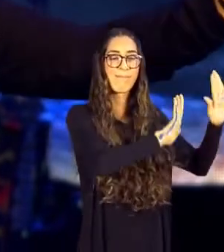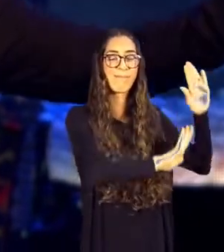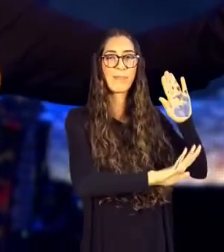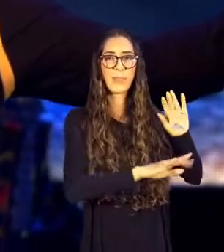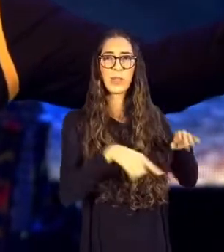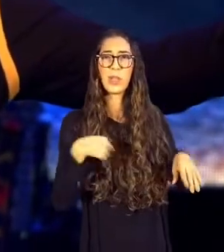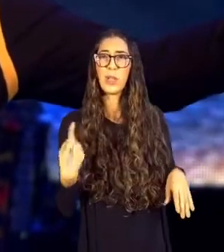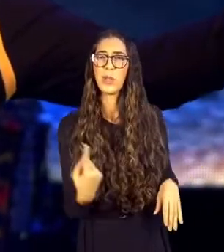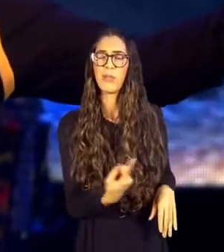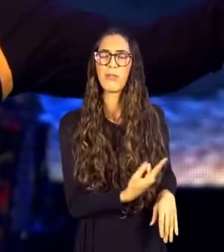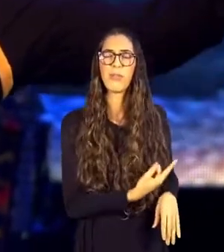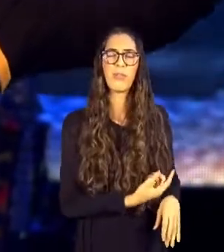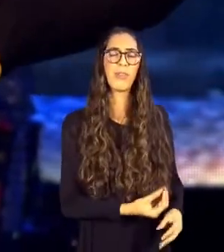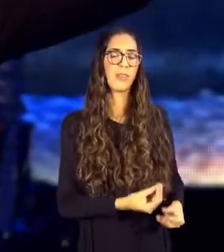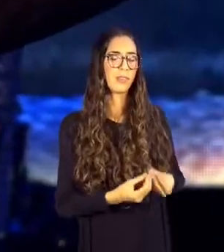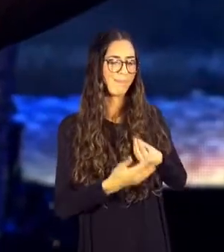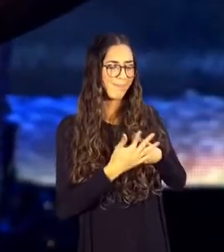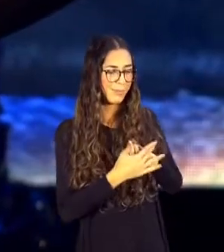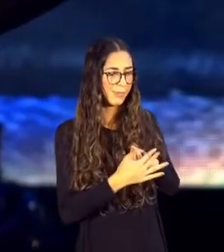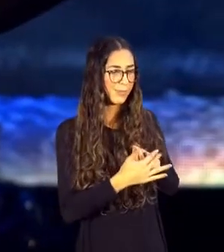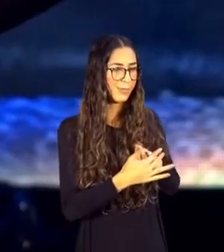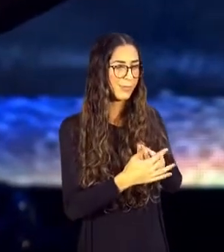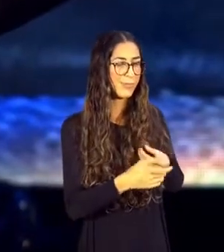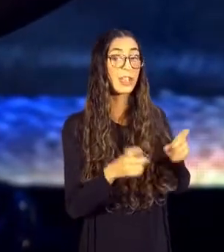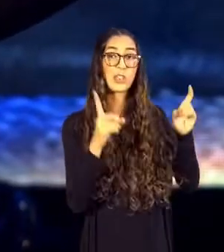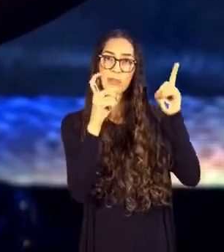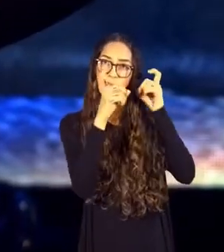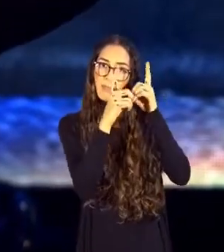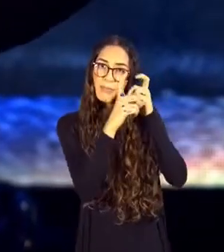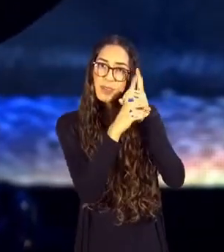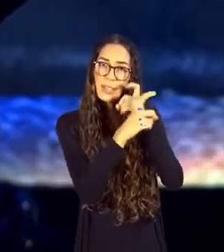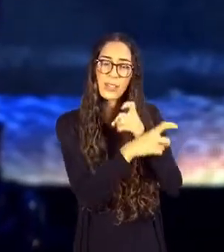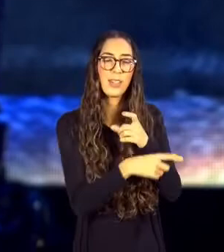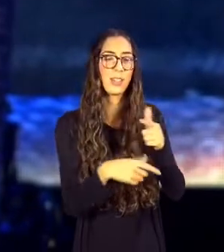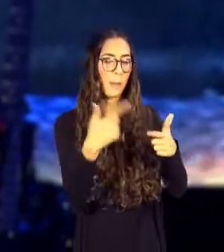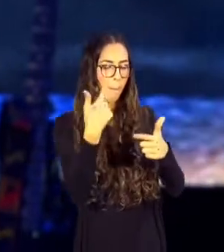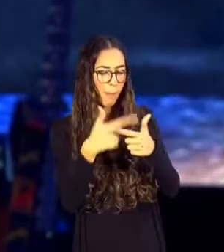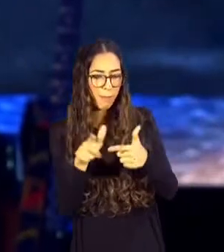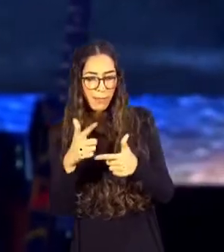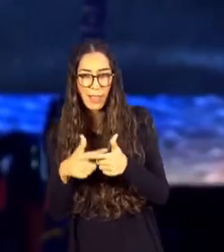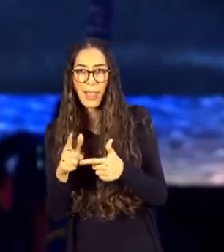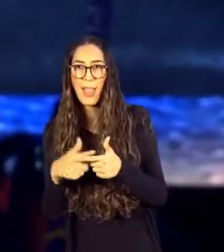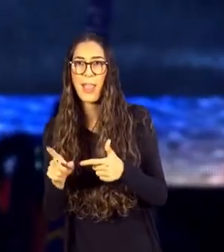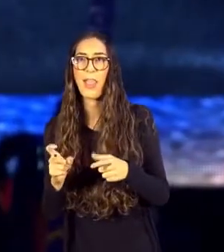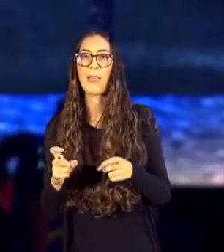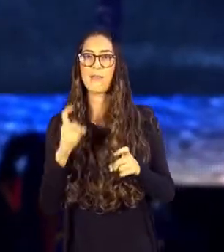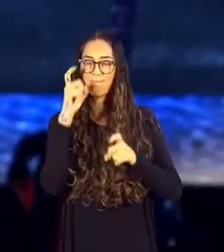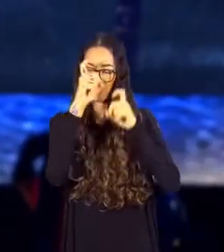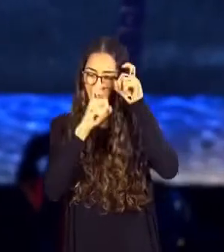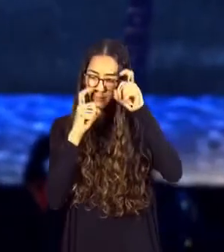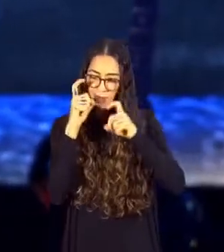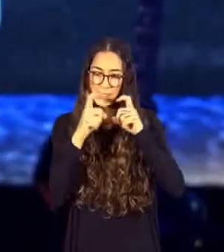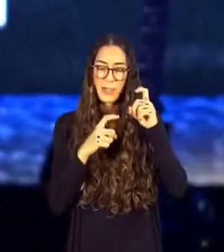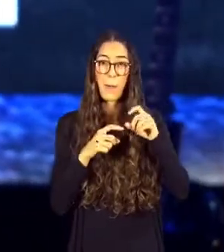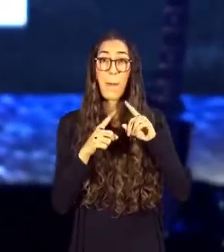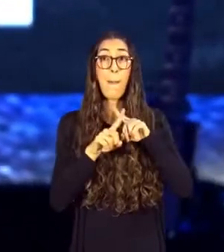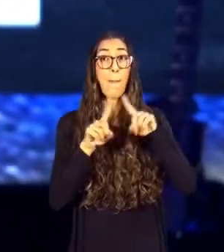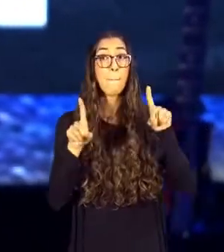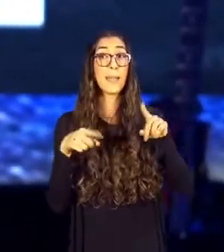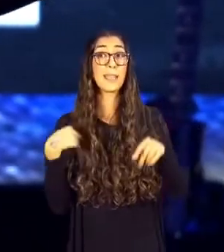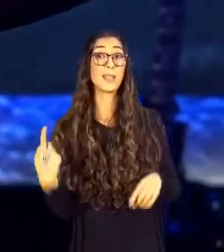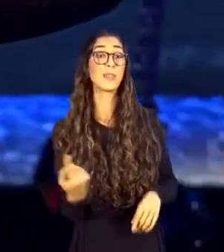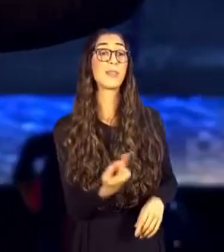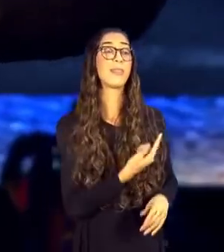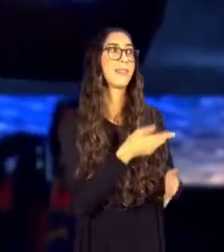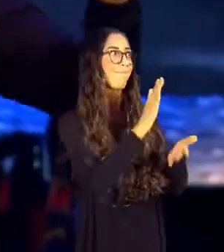momento de tempestade, eu agradeço a Deus, eu louvo e exalto o Senhor. Senhor, te dou graças, eu te louvo porque o